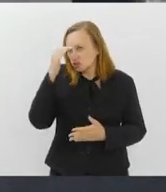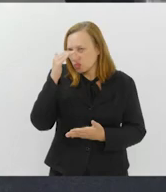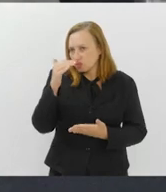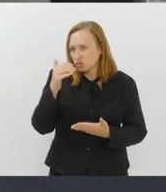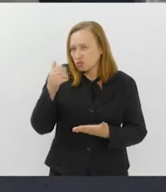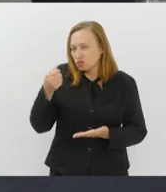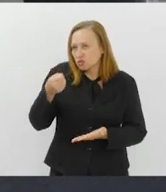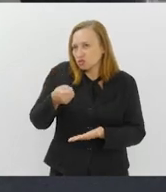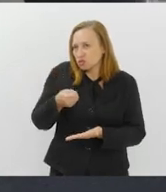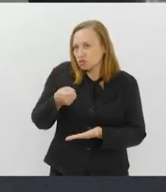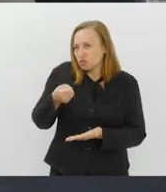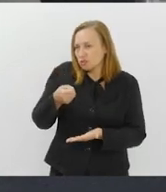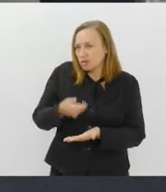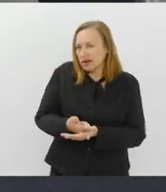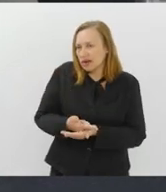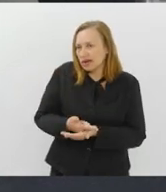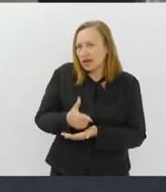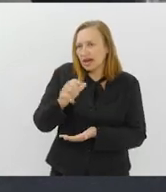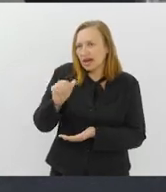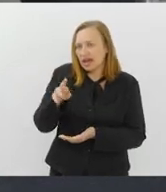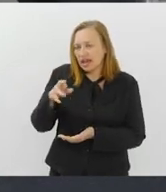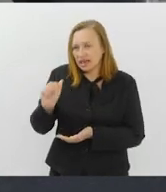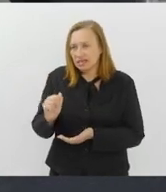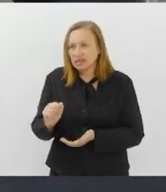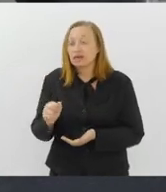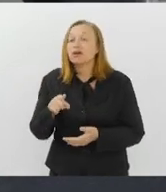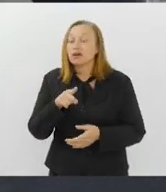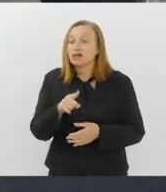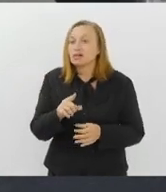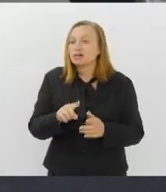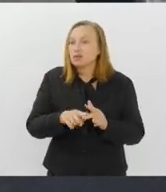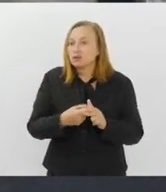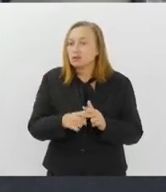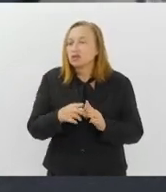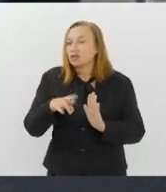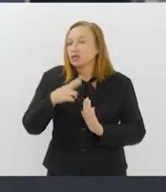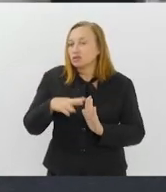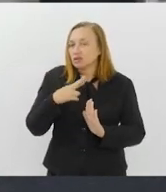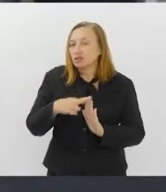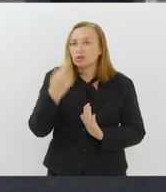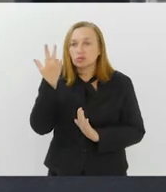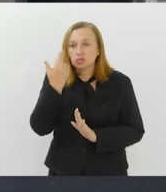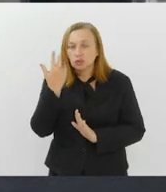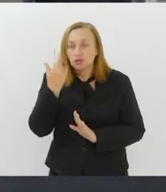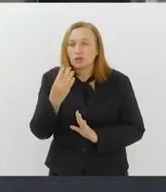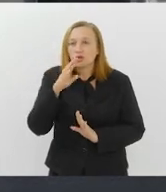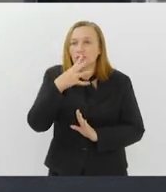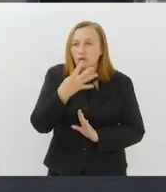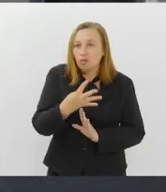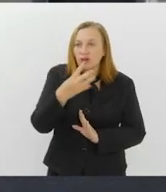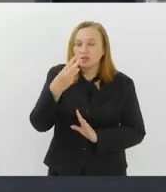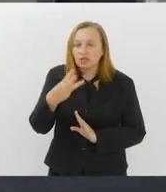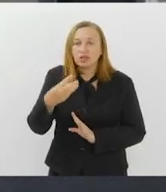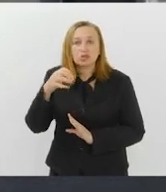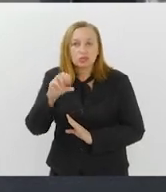carência. Esse mecanismo, regulado pela Resolução Normativa